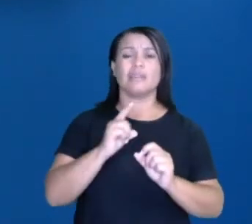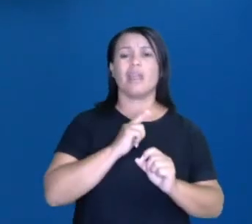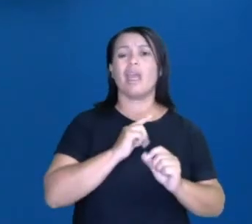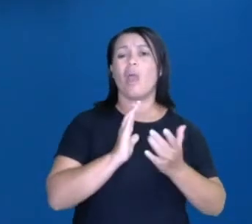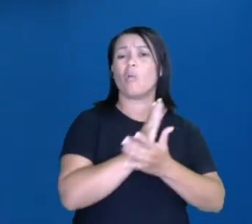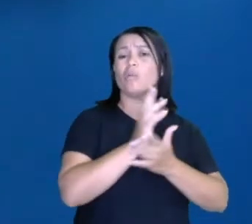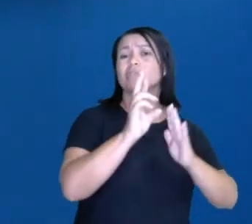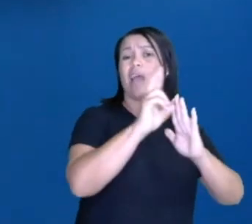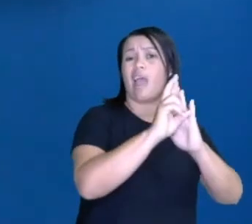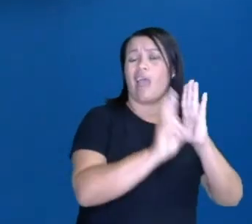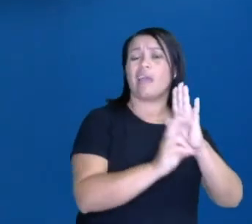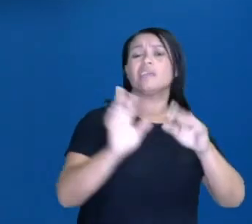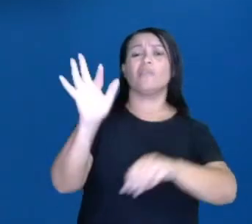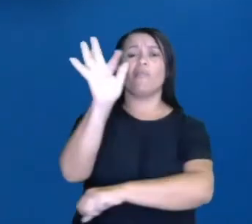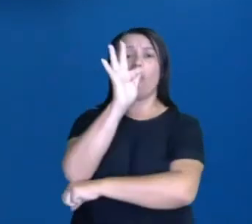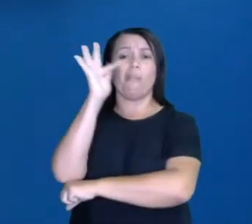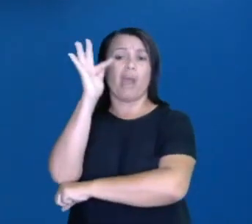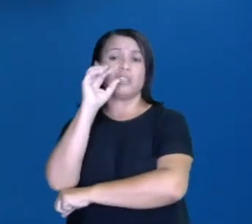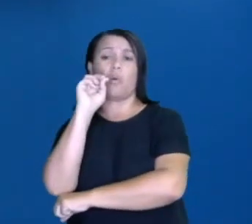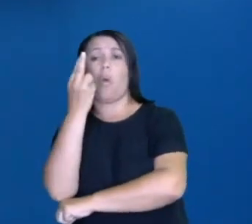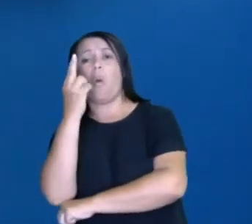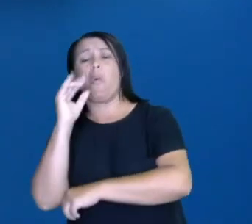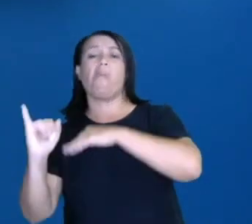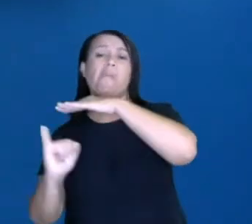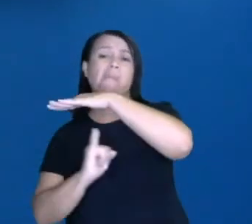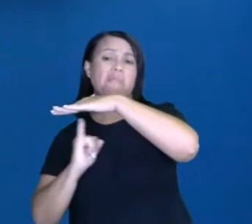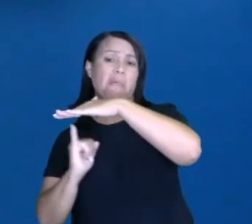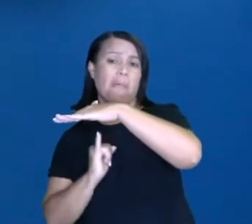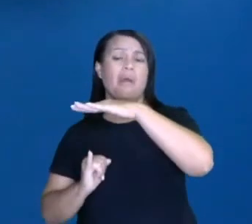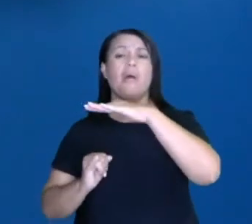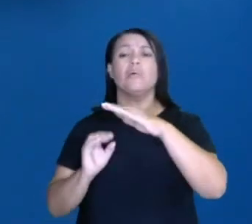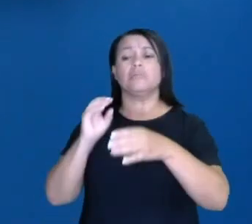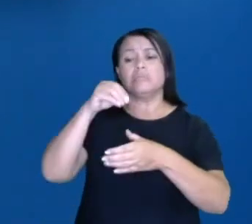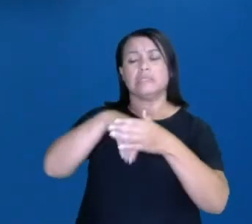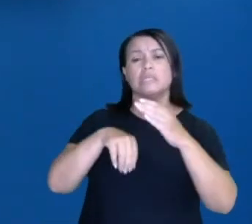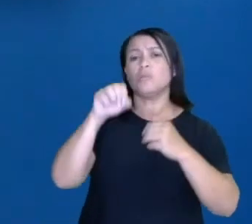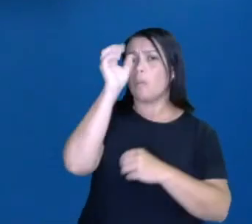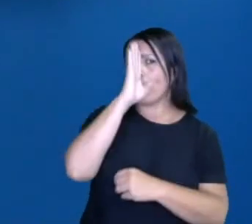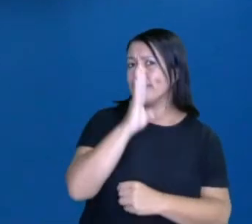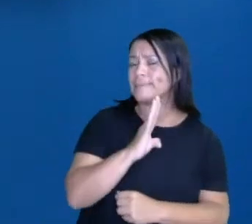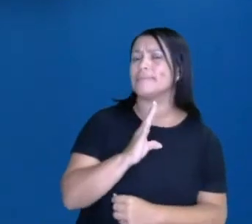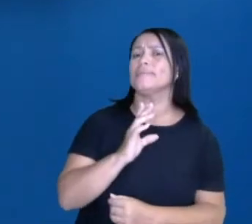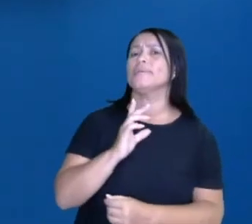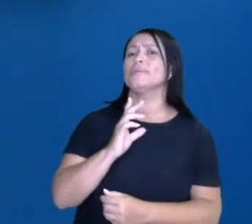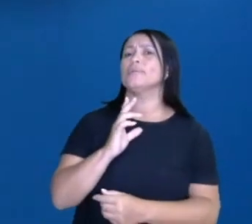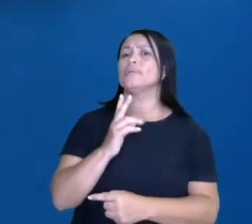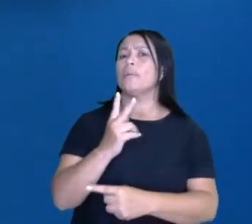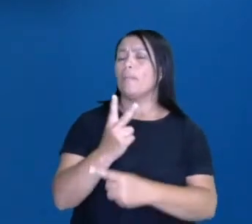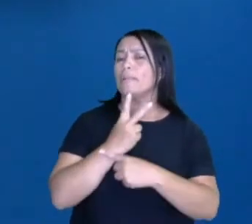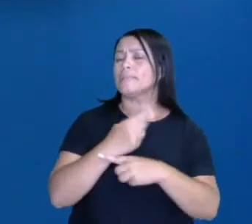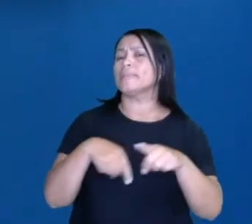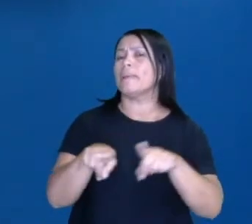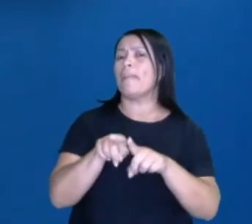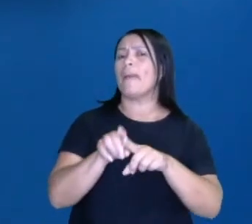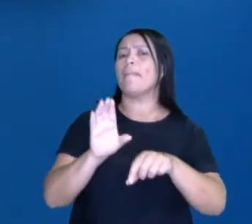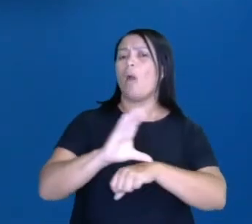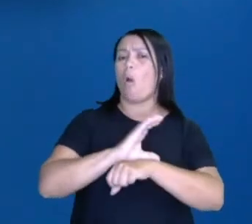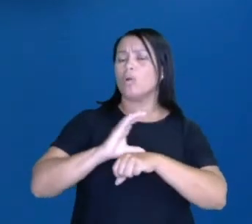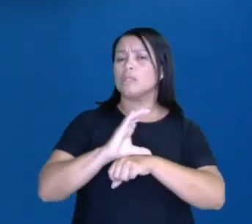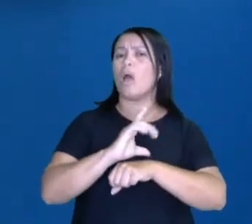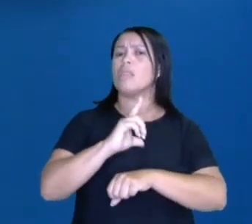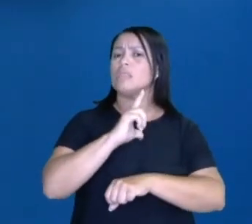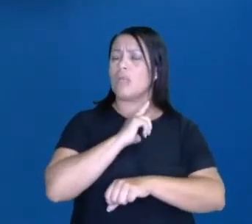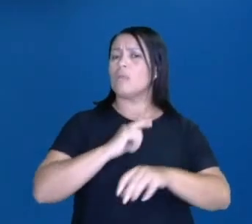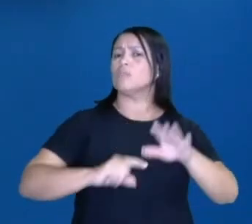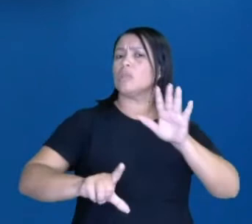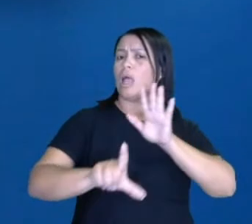informais. A gente está dentro do Brasil, a gente está sendo guiado pela Constituição, né? Então a gente tem as nossas